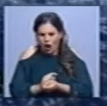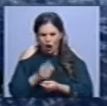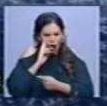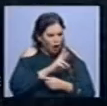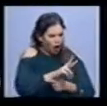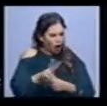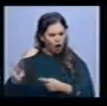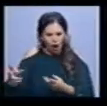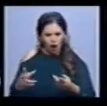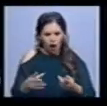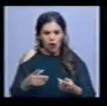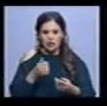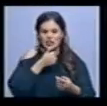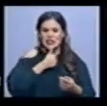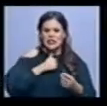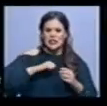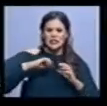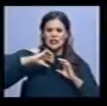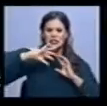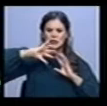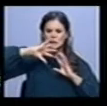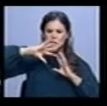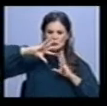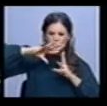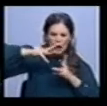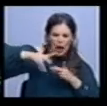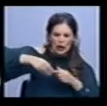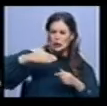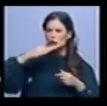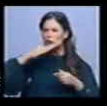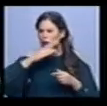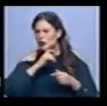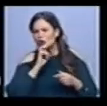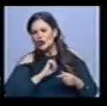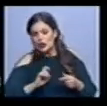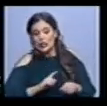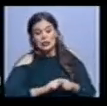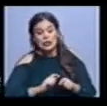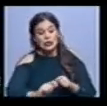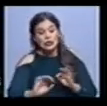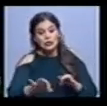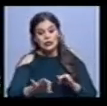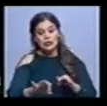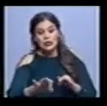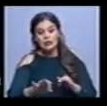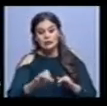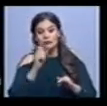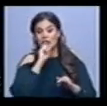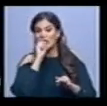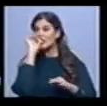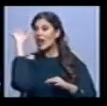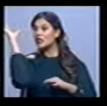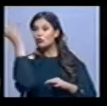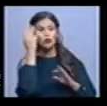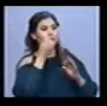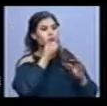ser gelado, passa a ser frio, e no final deste período hesperiano a atmosfera até perde-se. A atmosfera de Marte perde-se, e